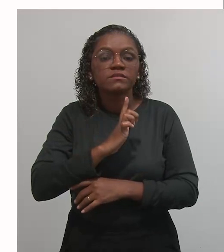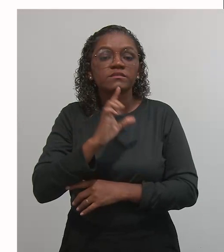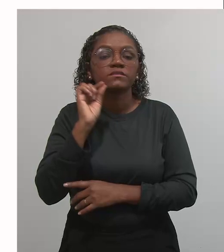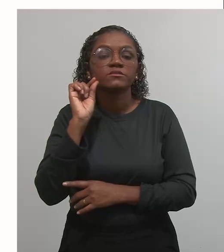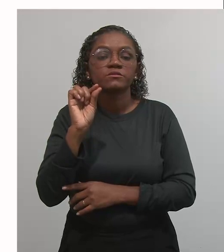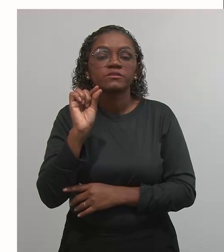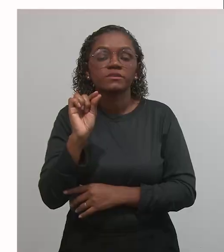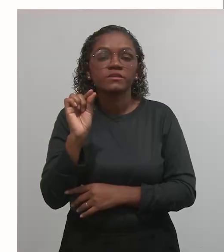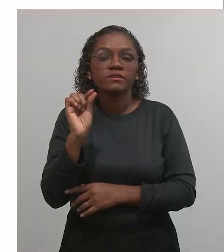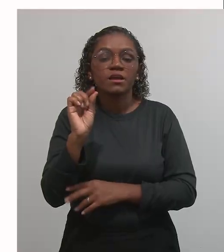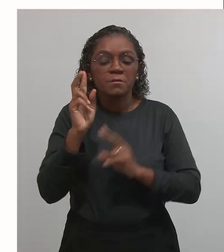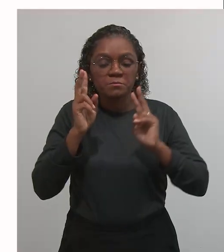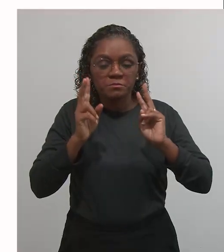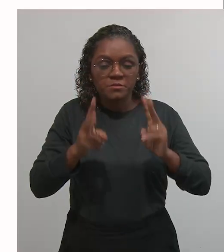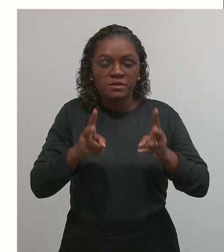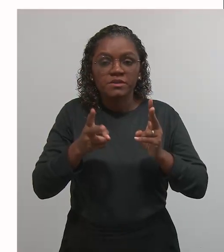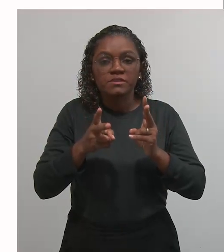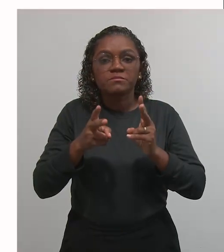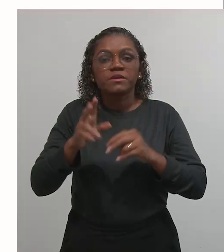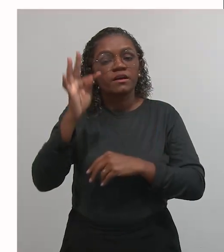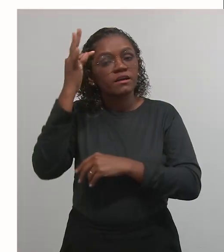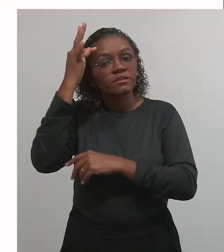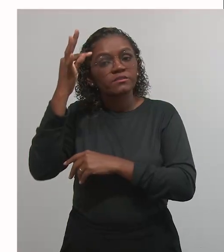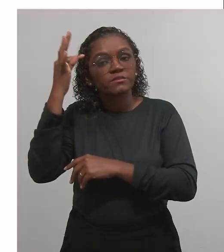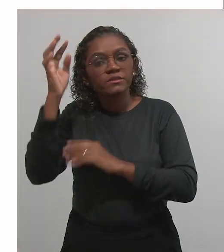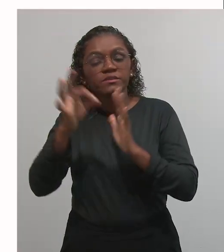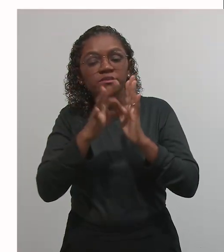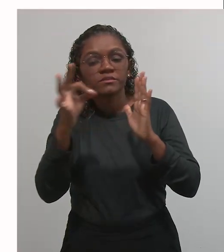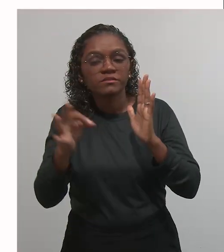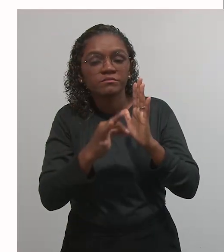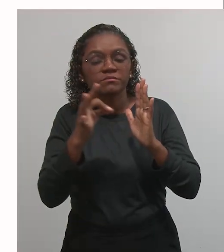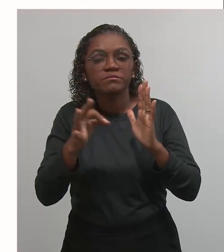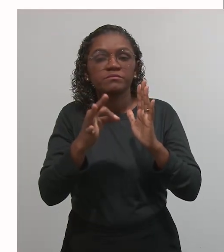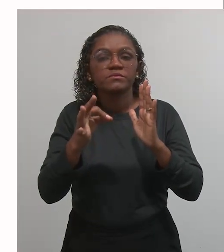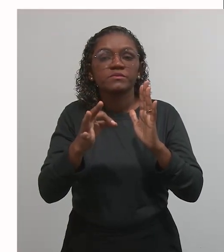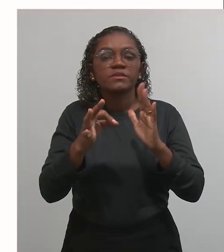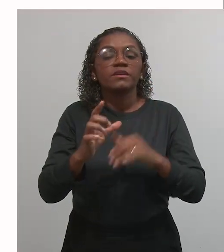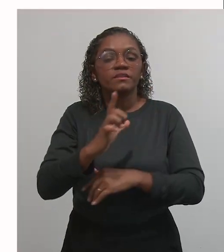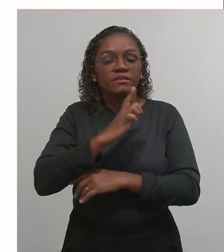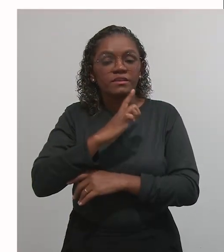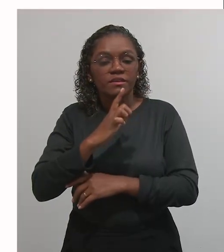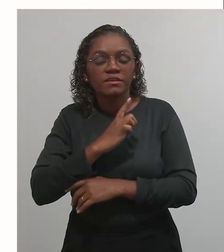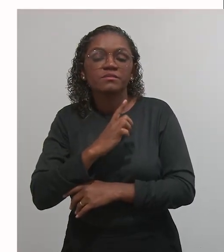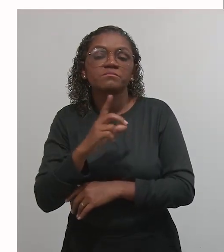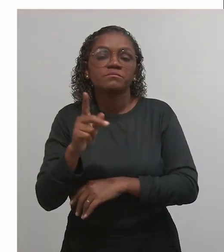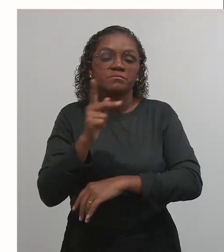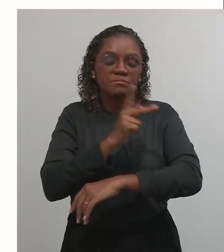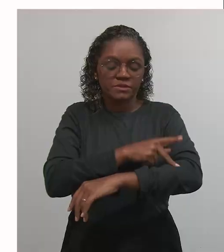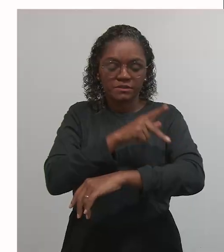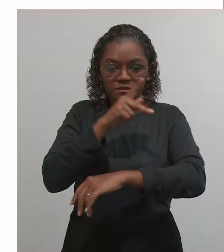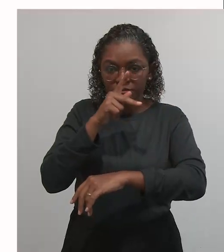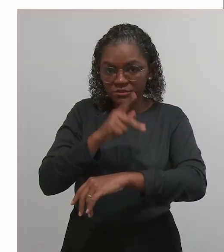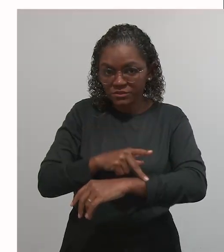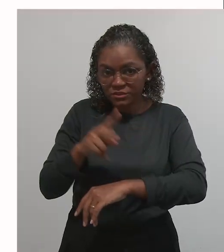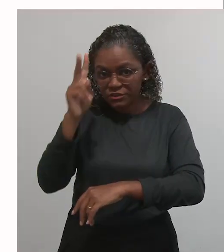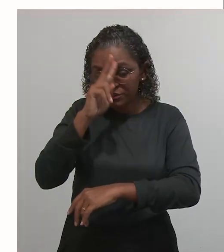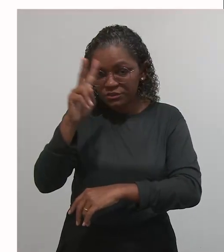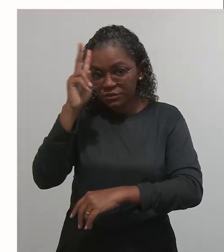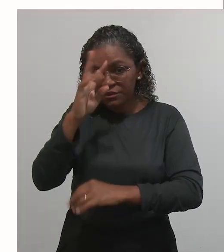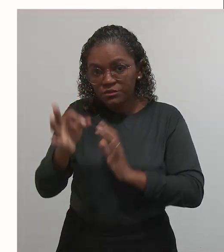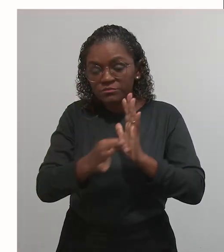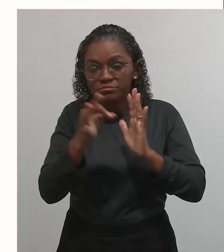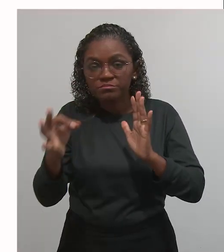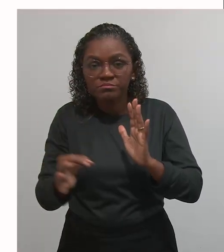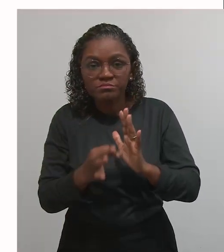então, dentro da teoria crítica da educação, a pedagogia histórico-crítica que traz o materialismo em